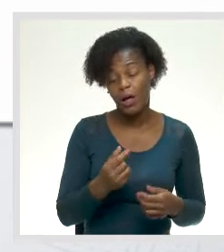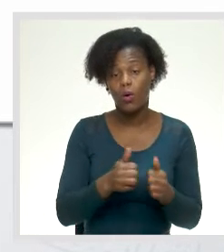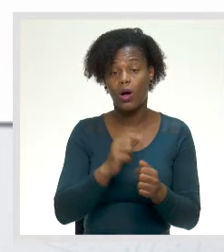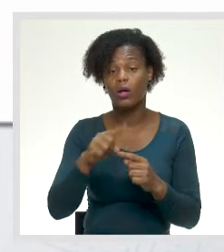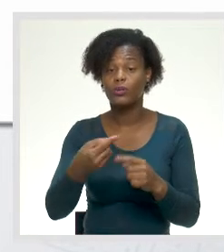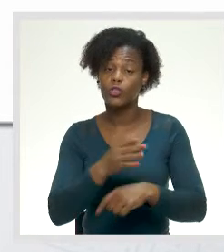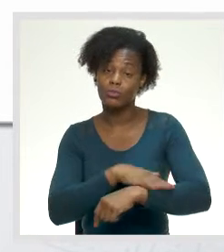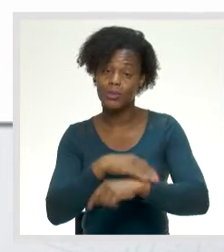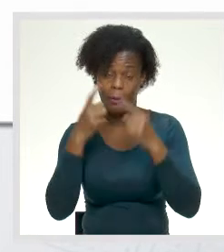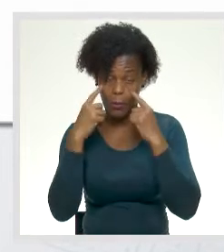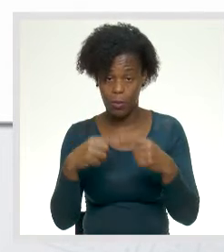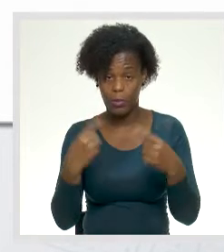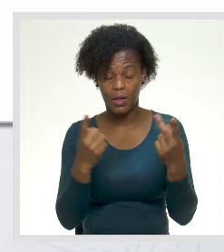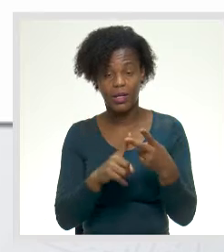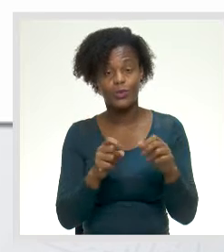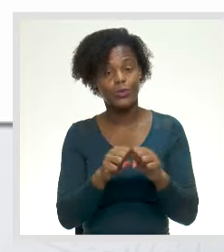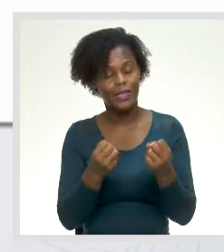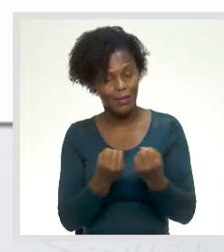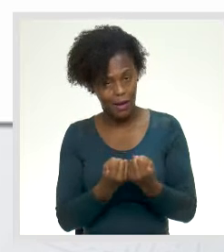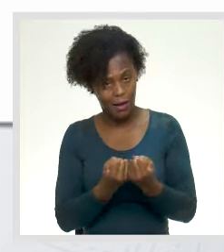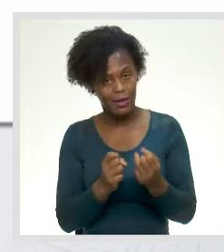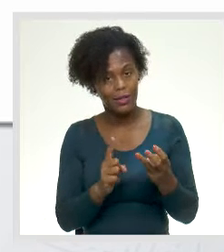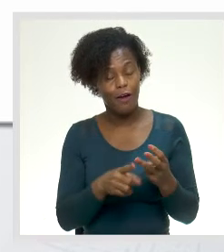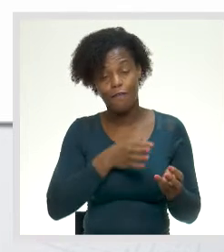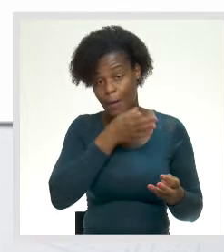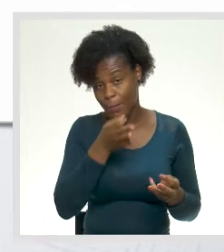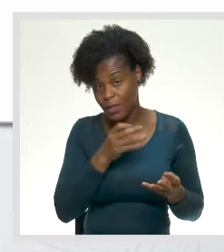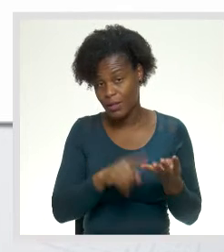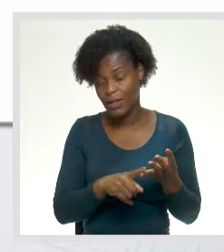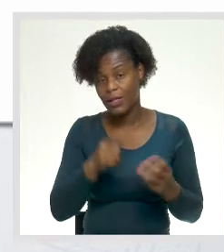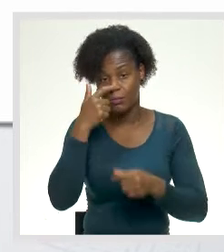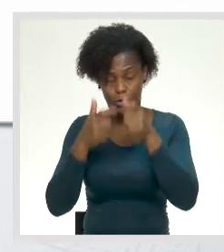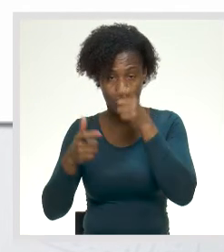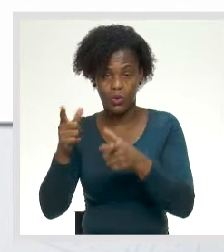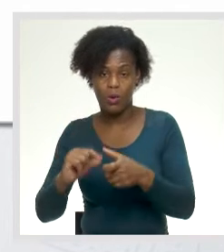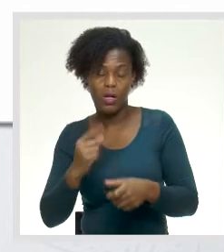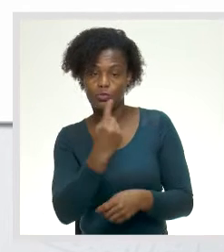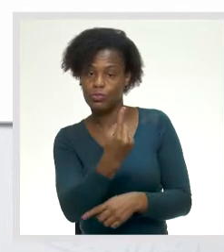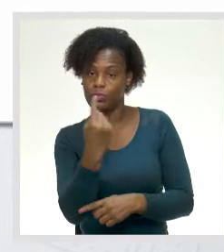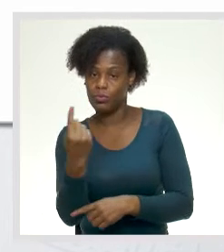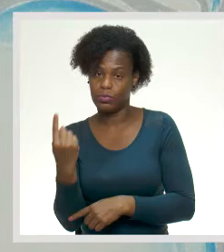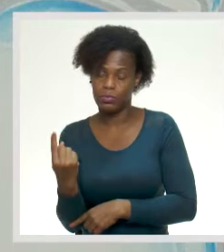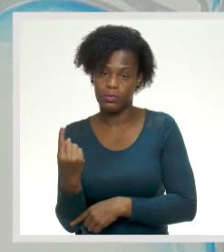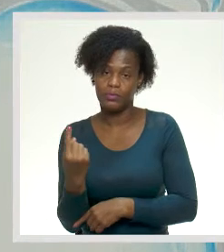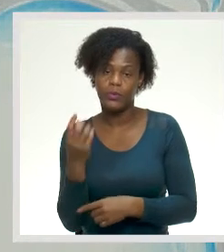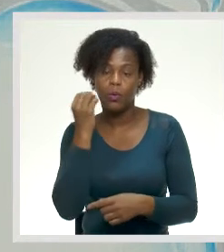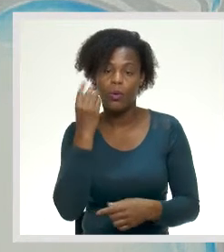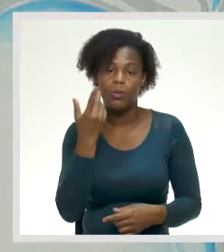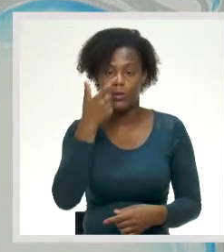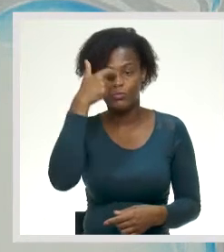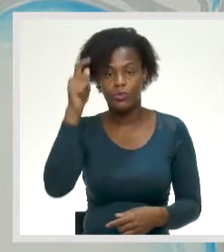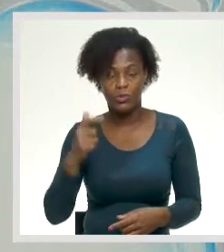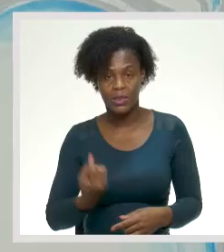as autoridades públicas, a sociedade, a família e pessoas individuais. Como